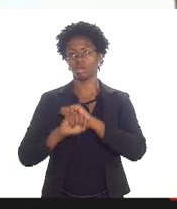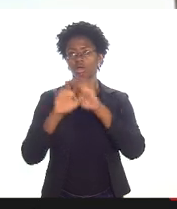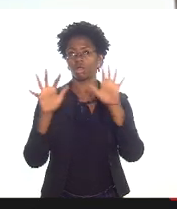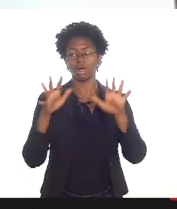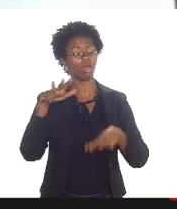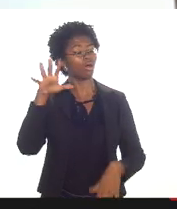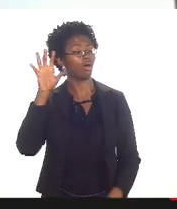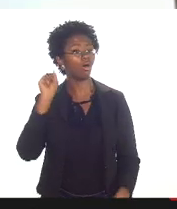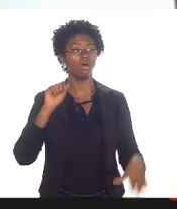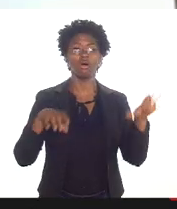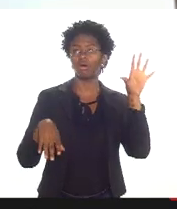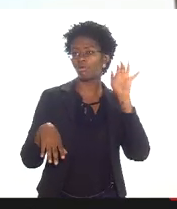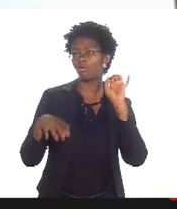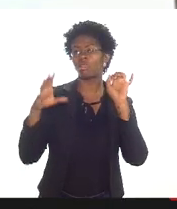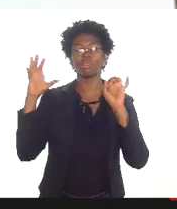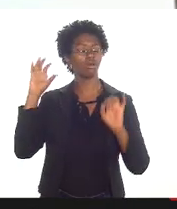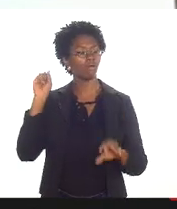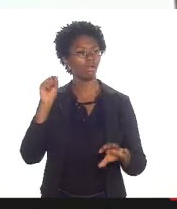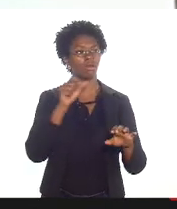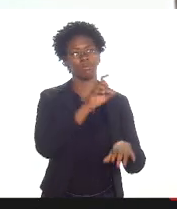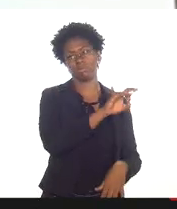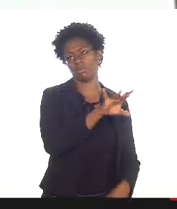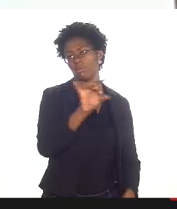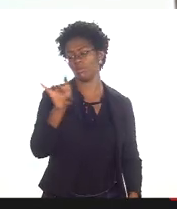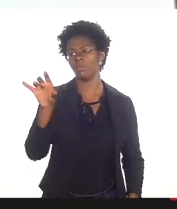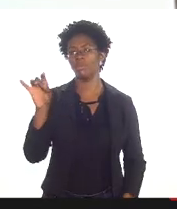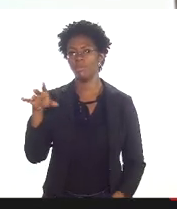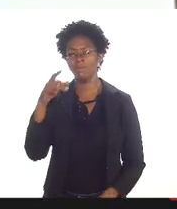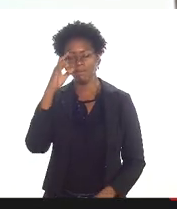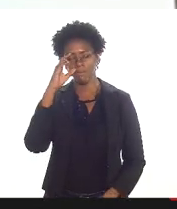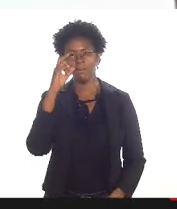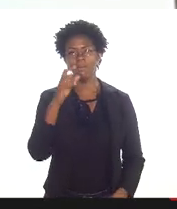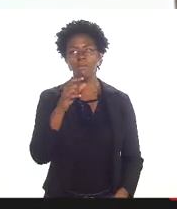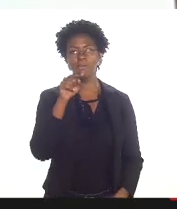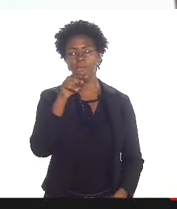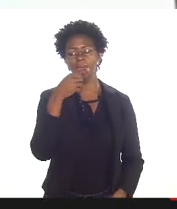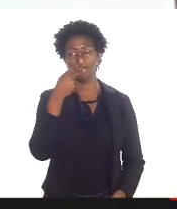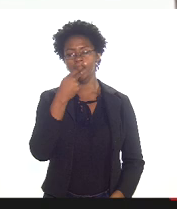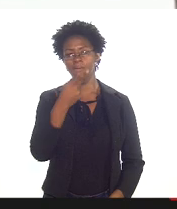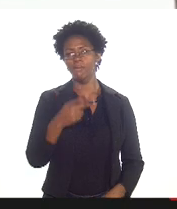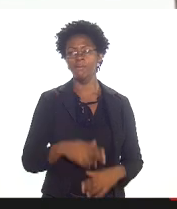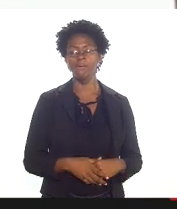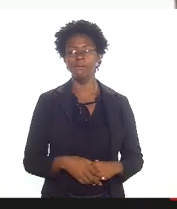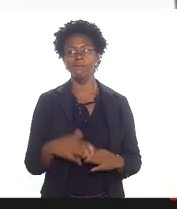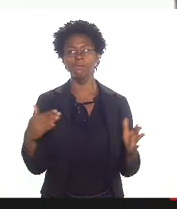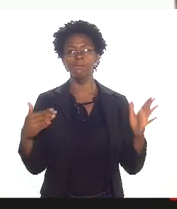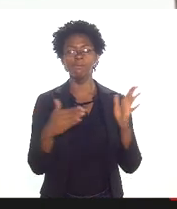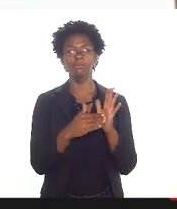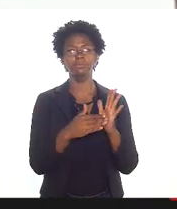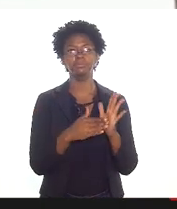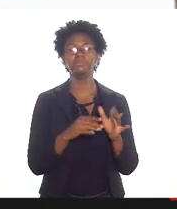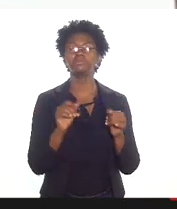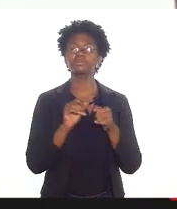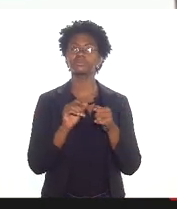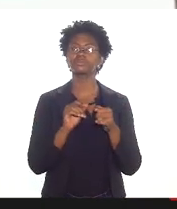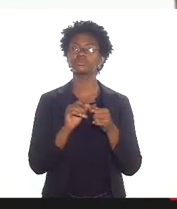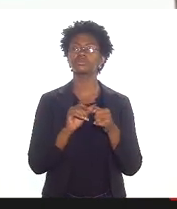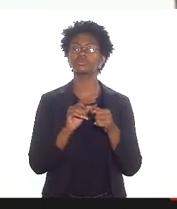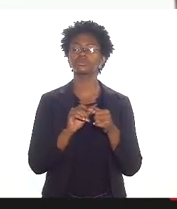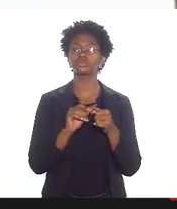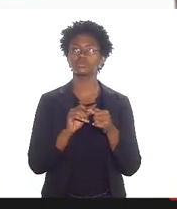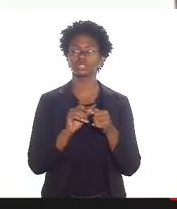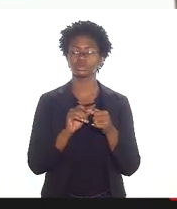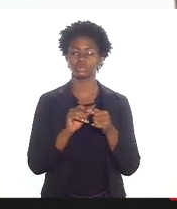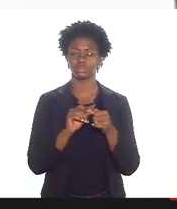ouvindo aqui as partes interessadas presentes. E, por último, faremos algumas